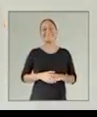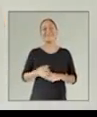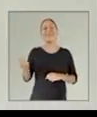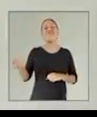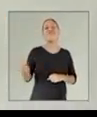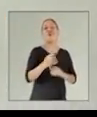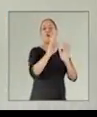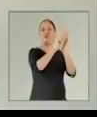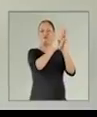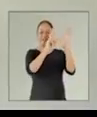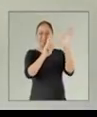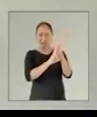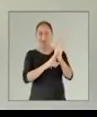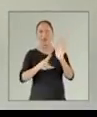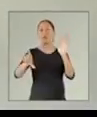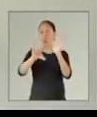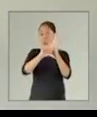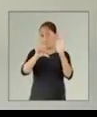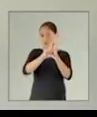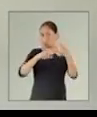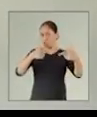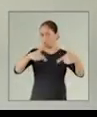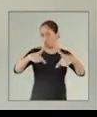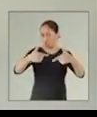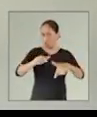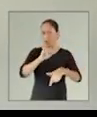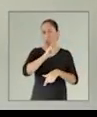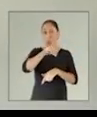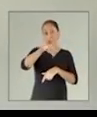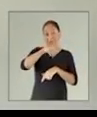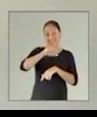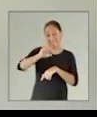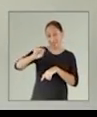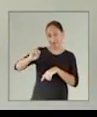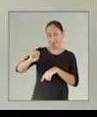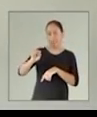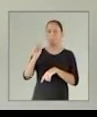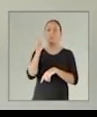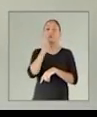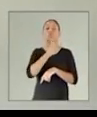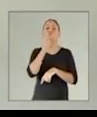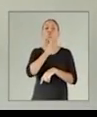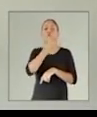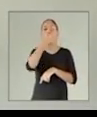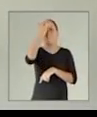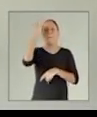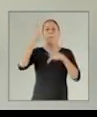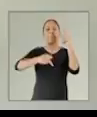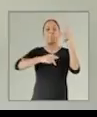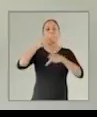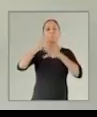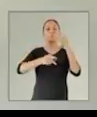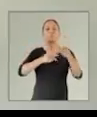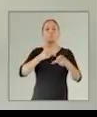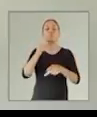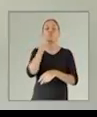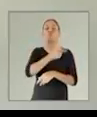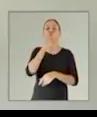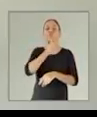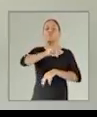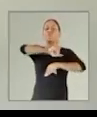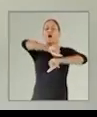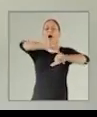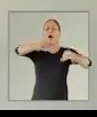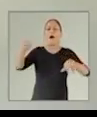As novas regras de legislação trabalhista e previdenciária garantem o acesso da população a vários benefícios. Veja,